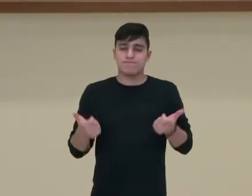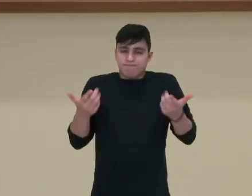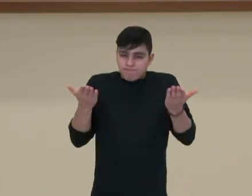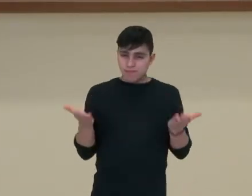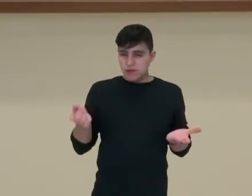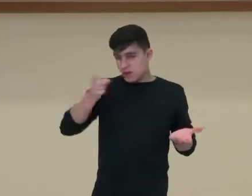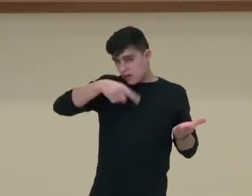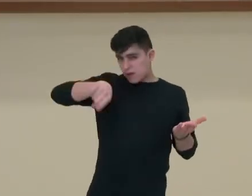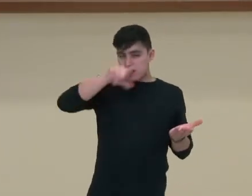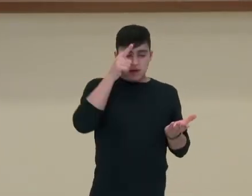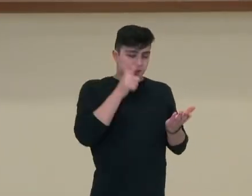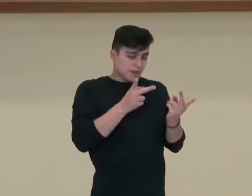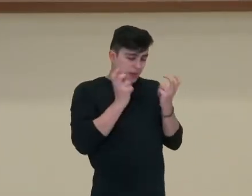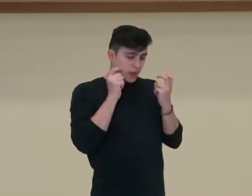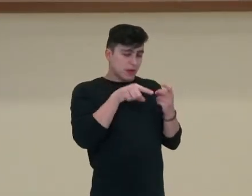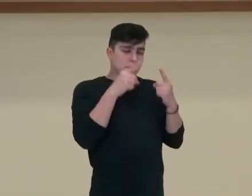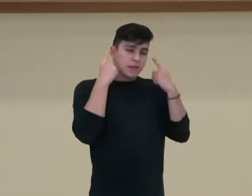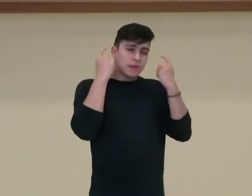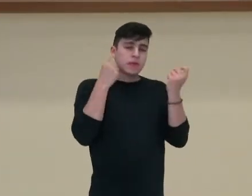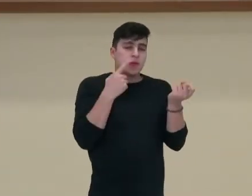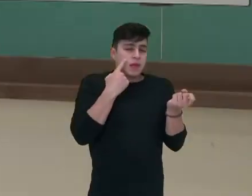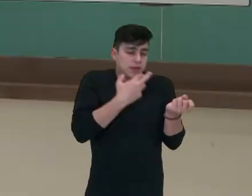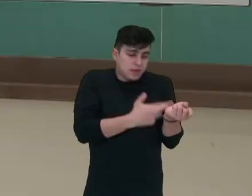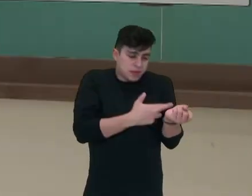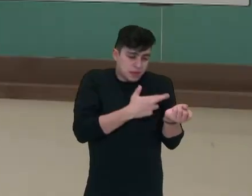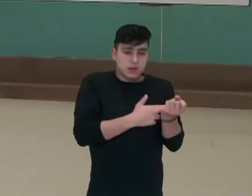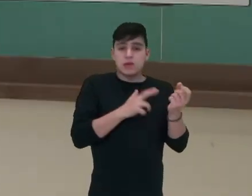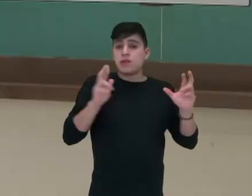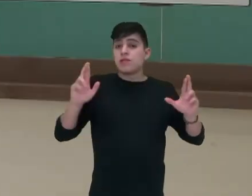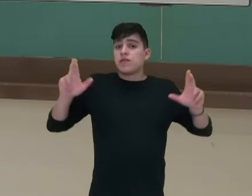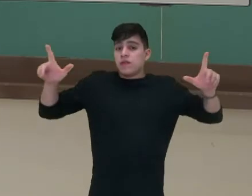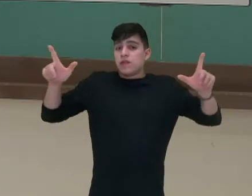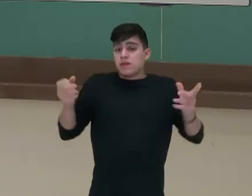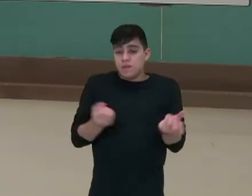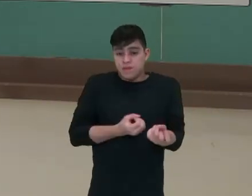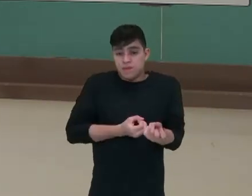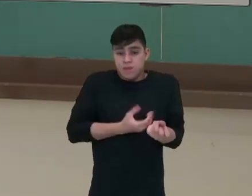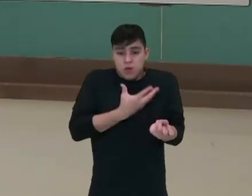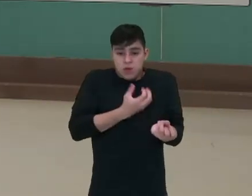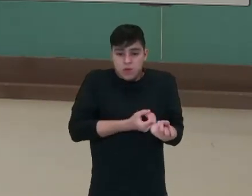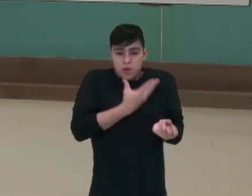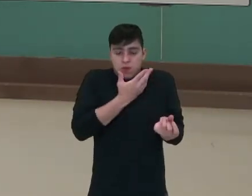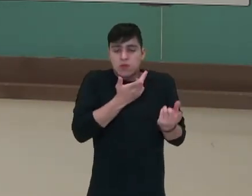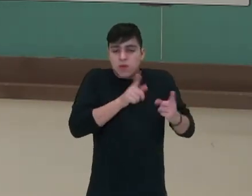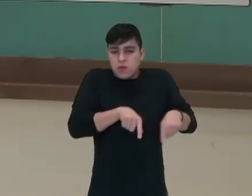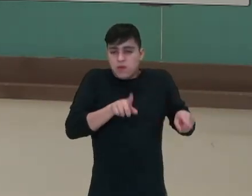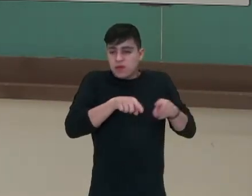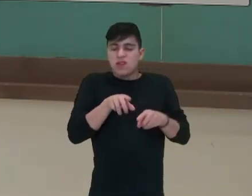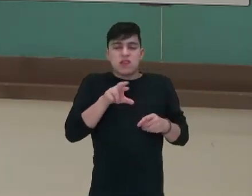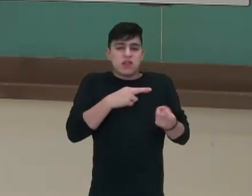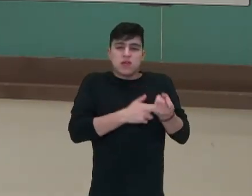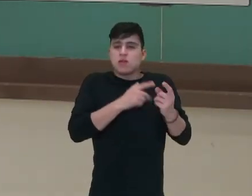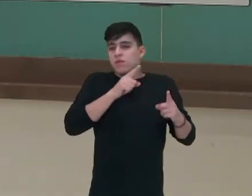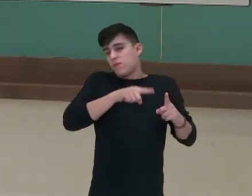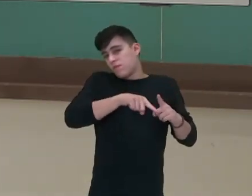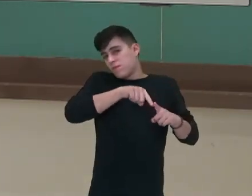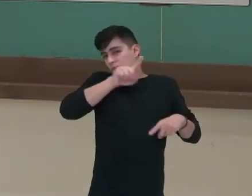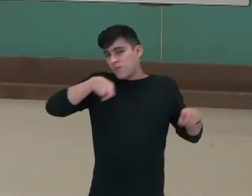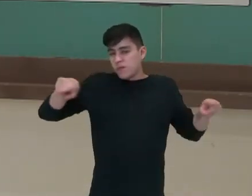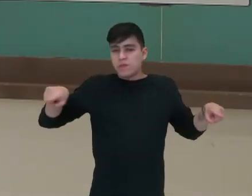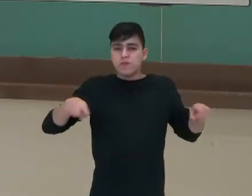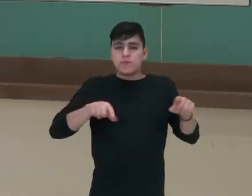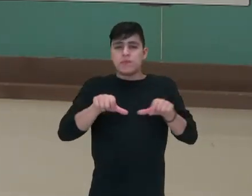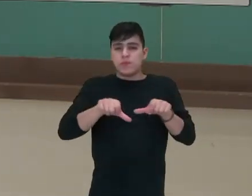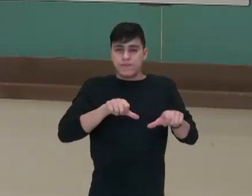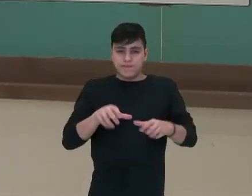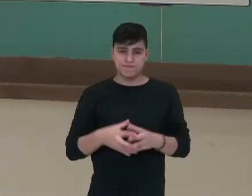Conseguiram perceber esse som, né? Então, aqui no ritmo, diferente da pulsação, que é sempre igual àquela marcação, o ritmo não, né? Tum, tum, ta, ta, tum,